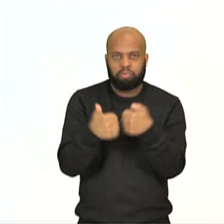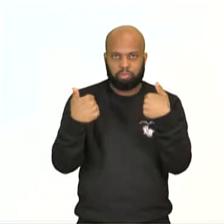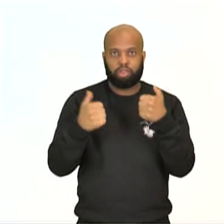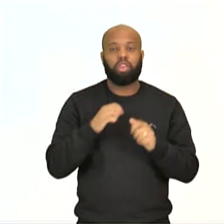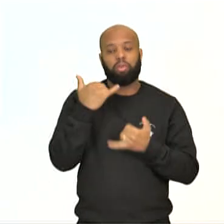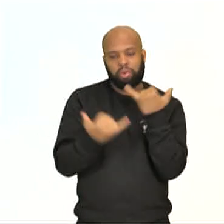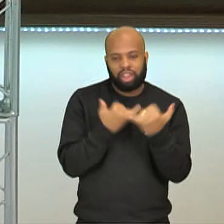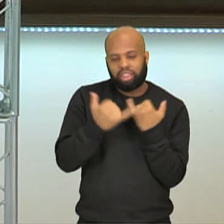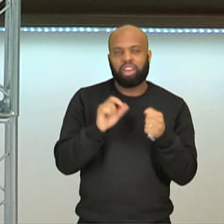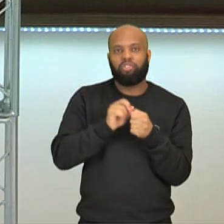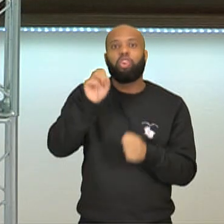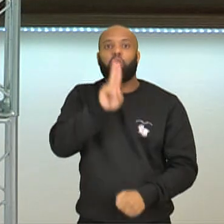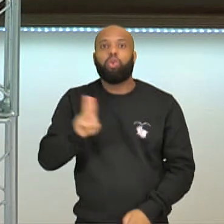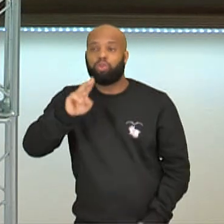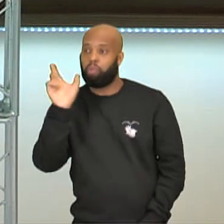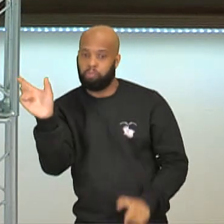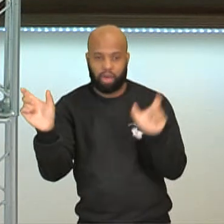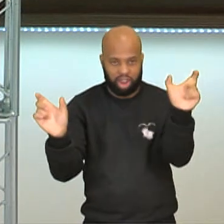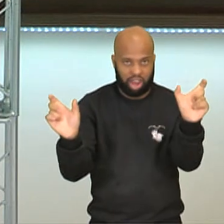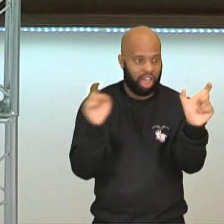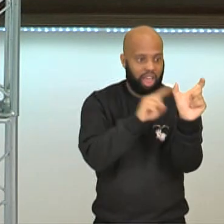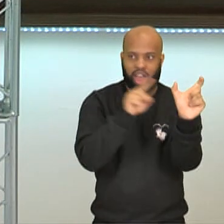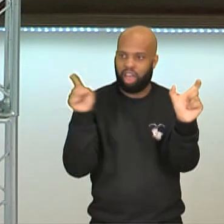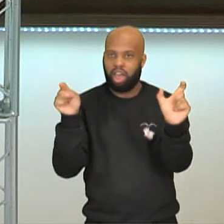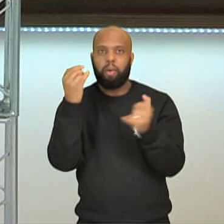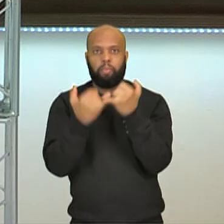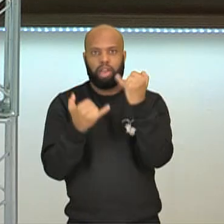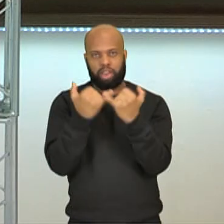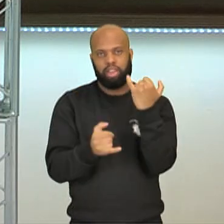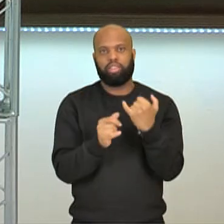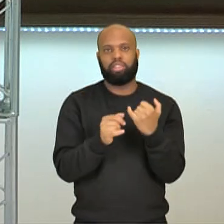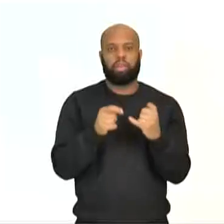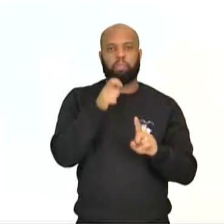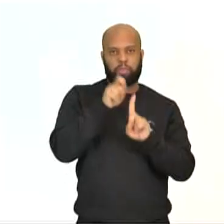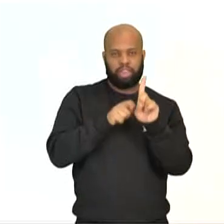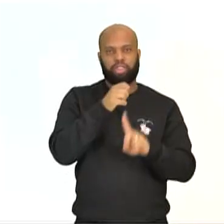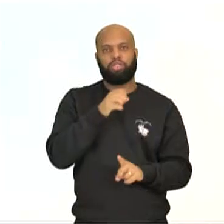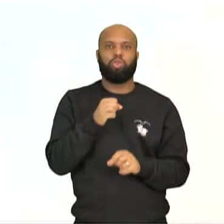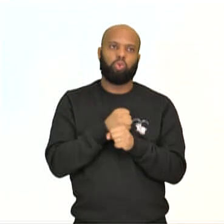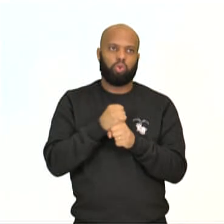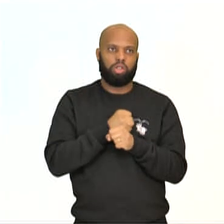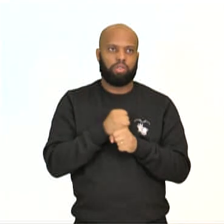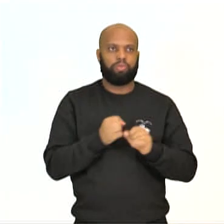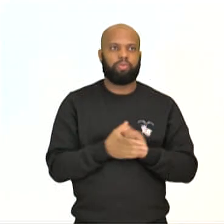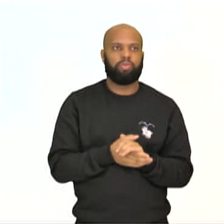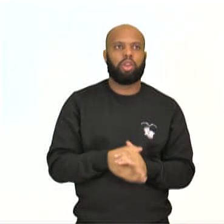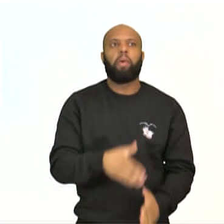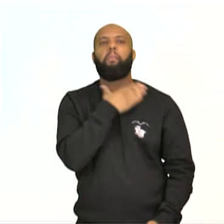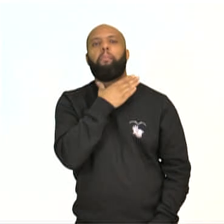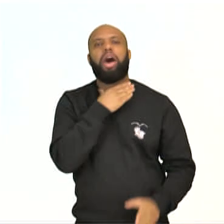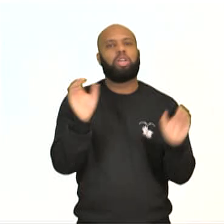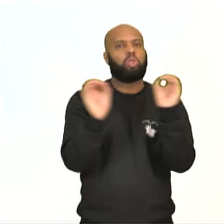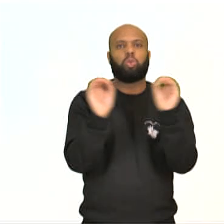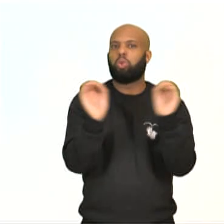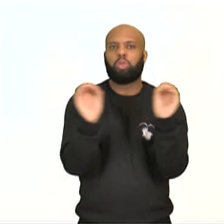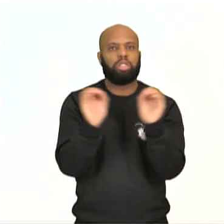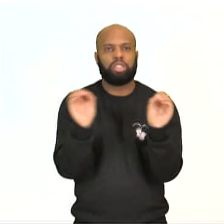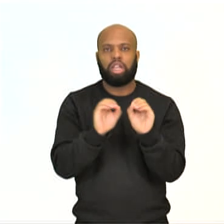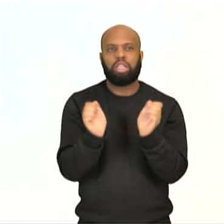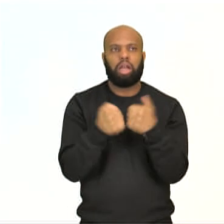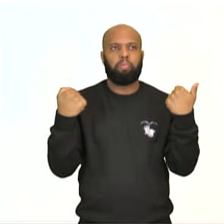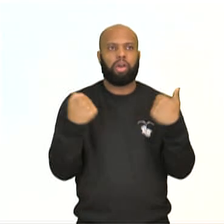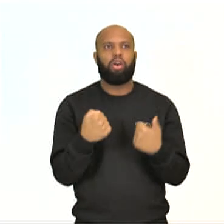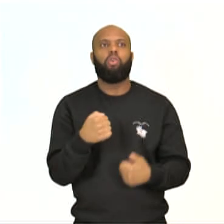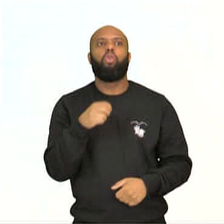brincadeira que foi feita entre os meses do ano e as palavras. Março não tinha mais pão. O velho senta na cadeira.